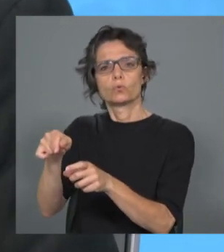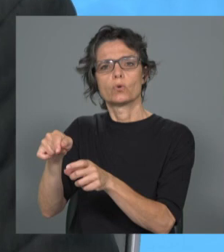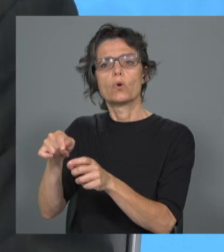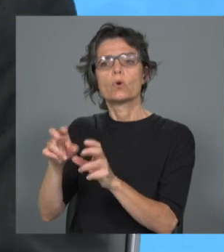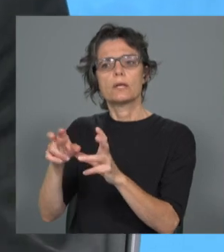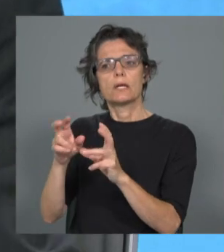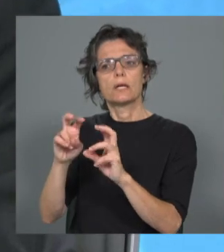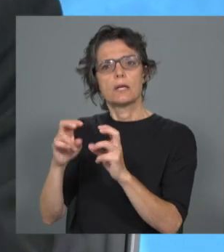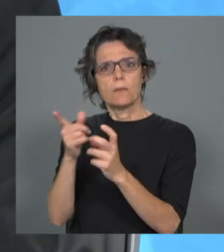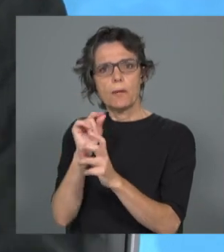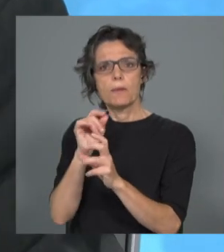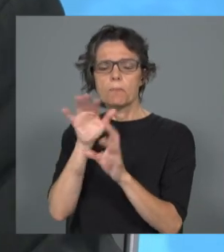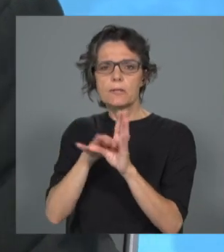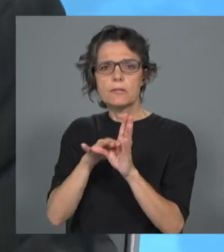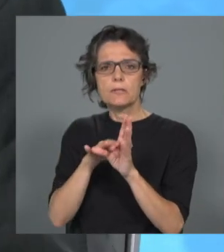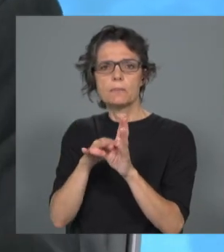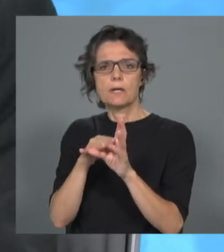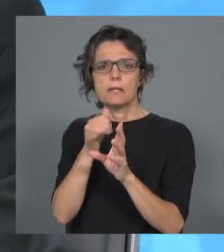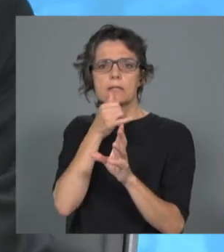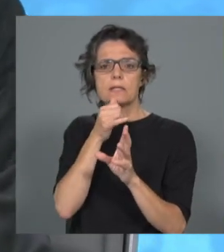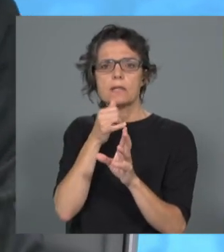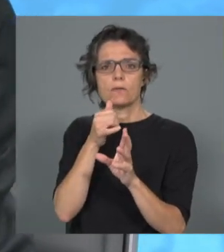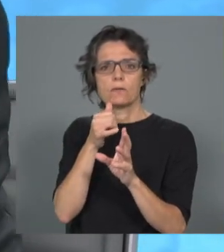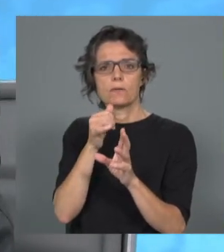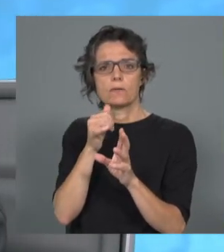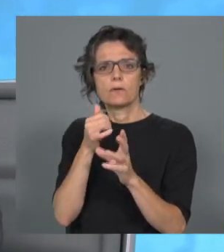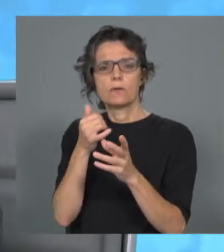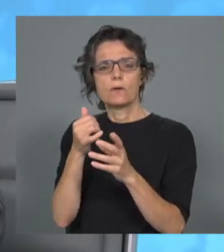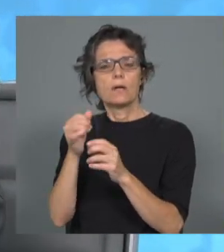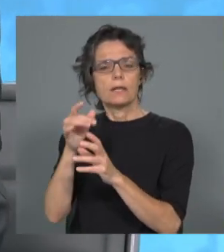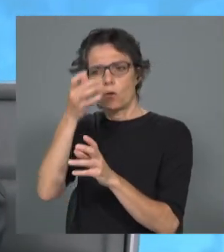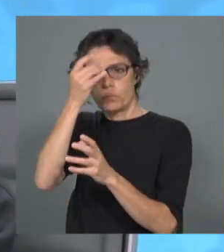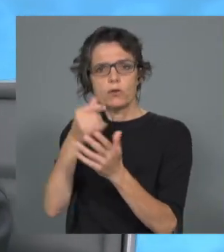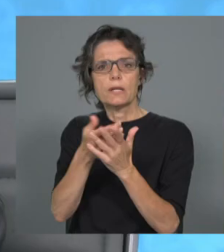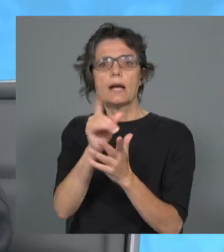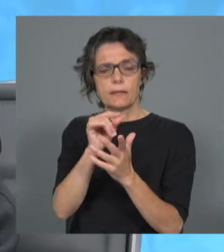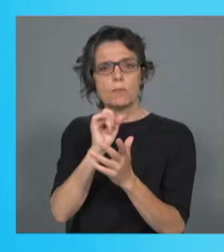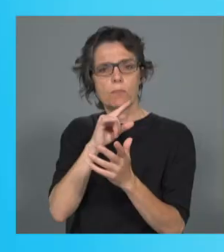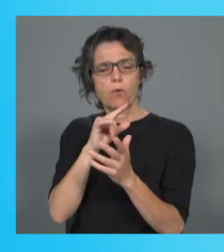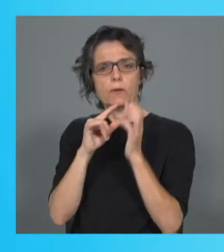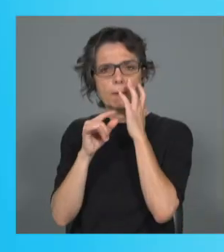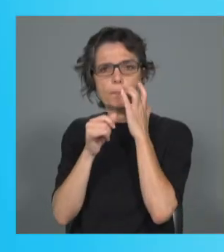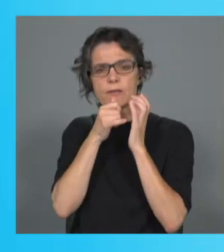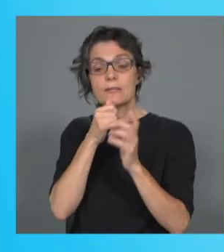consultivo, mas que, sem pôr em causa a palavra que pertence a quem preside